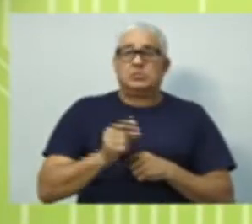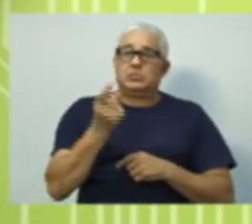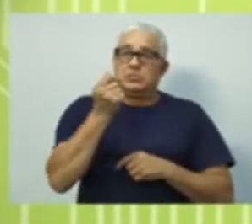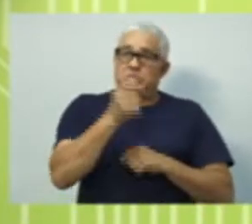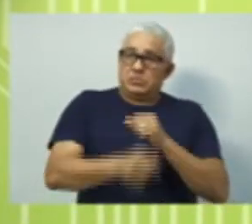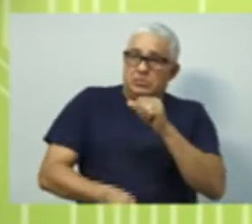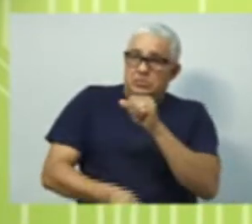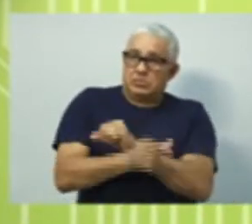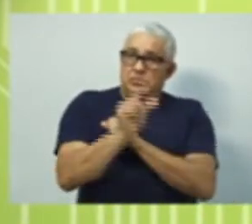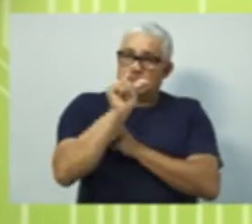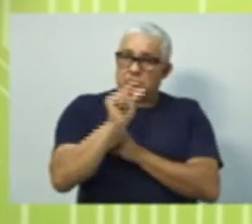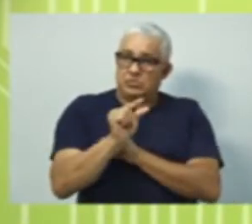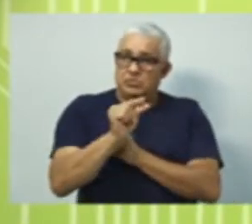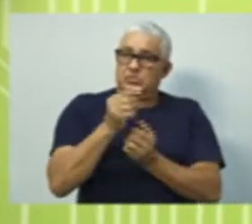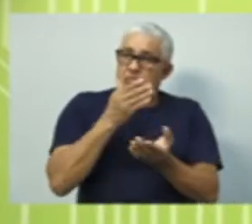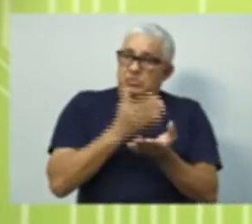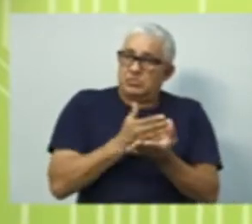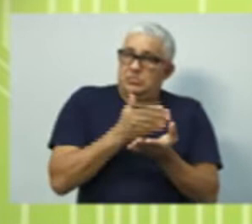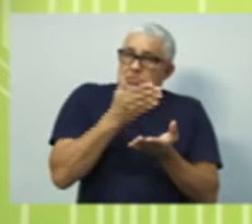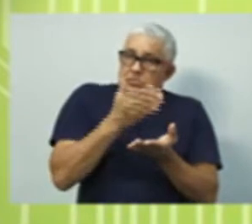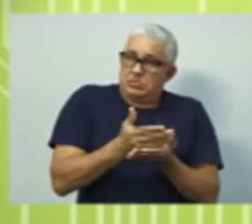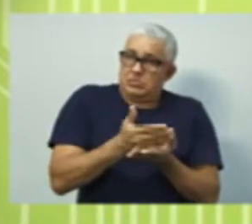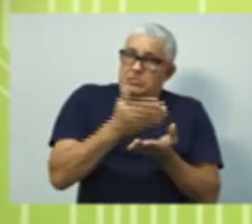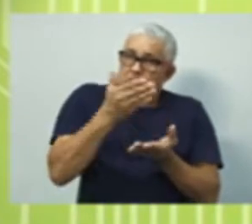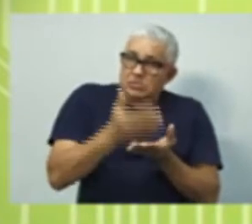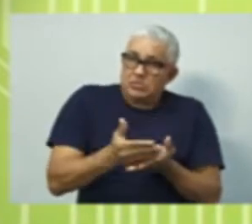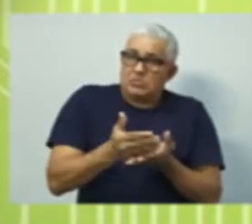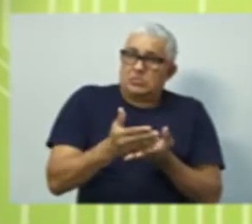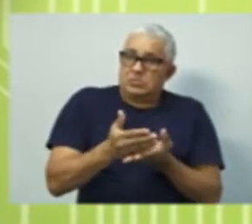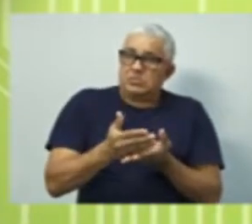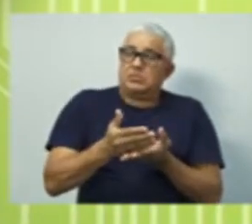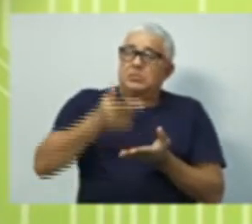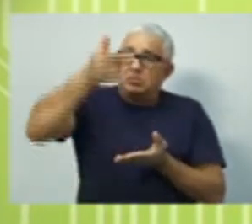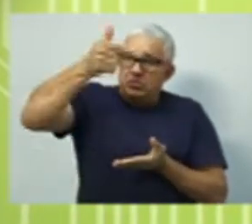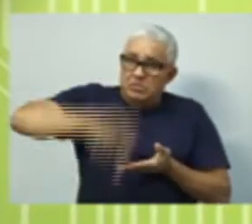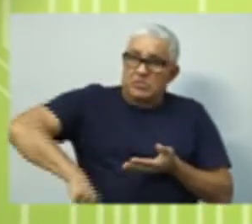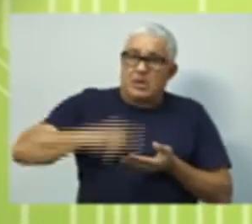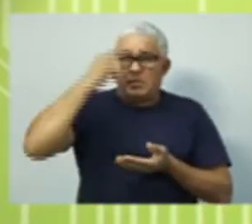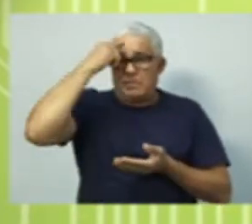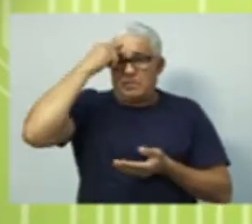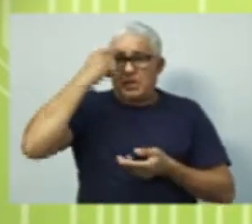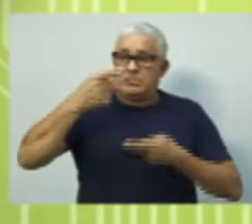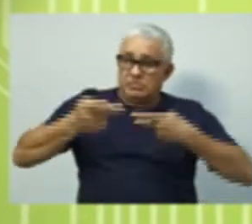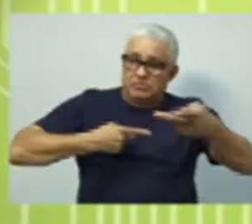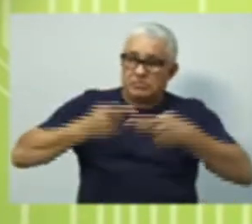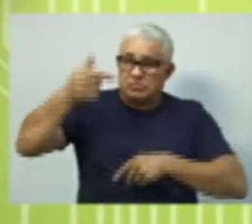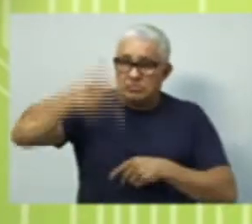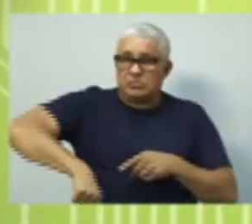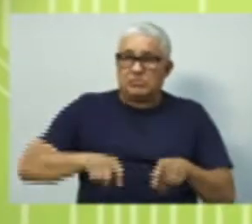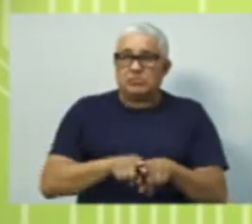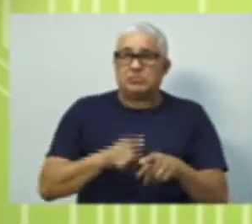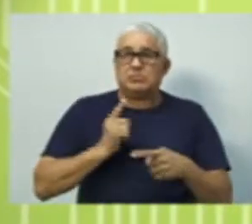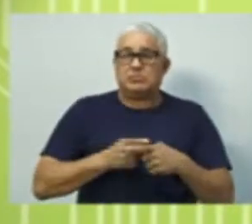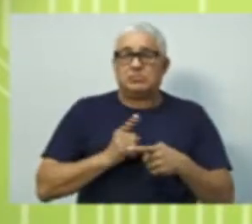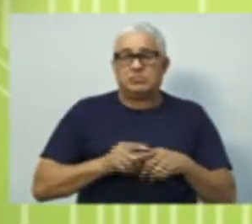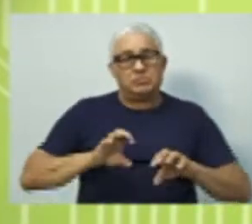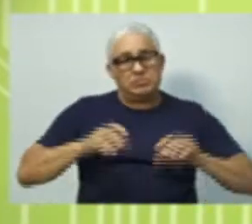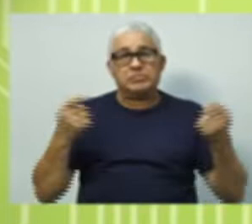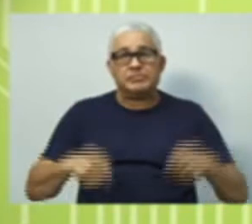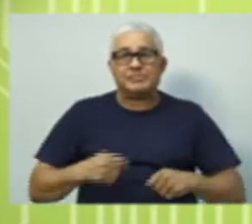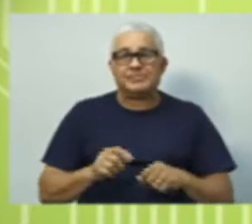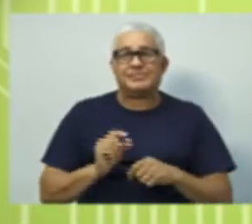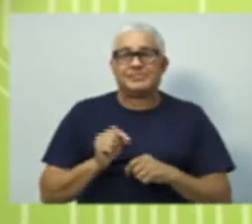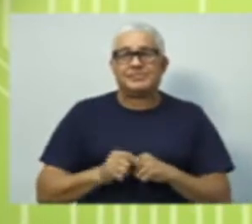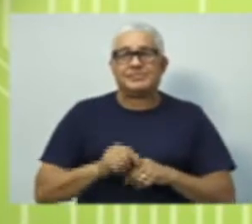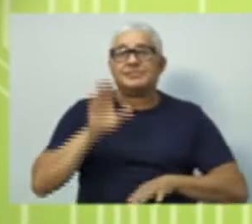investimentos a longo prazo, fazer mais curto, começar a replanejar e repensar os investimentos. Porque, evidentemente, vai depender de quê?